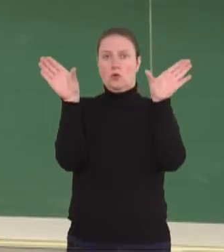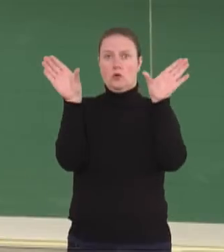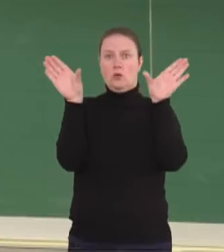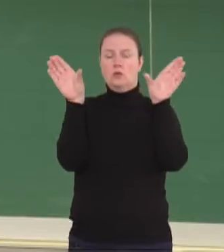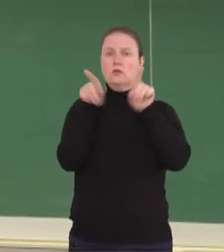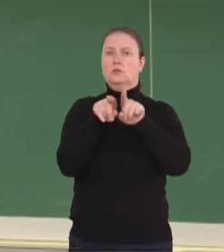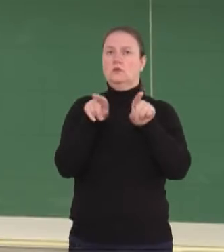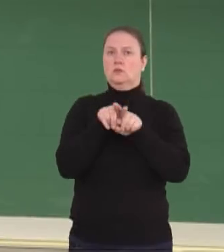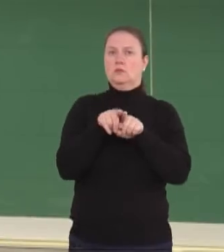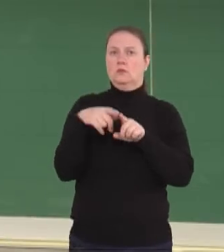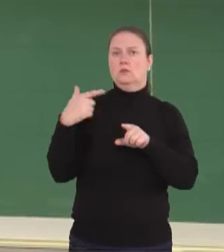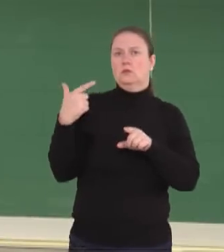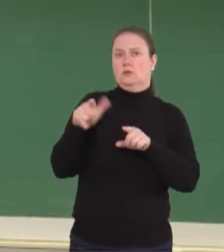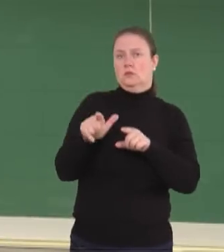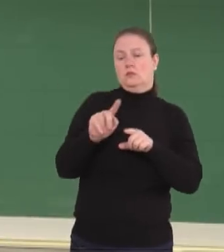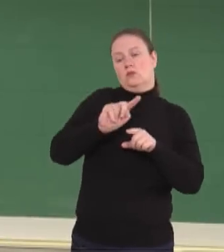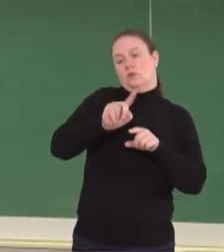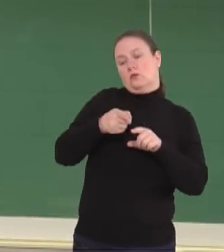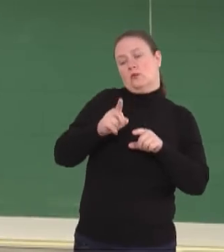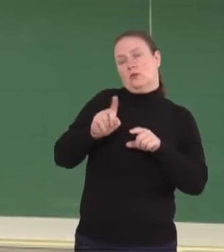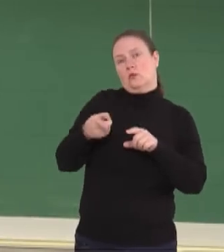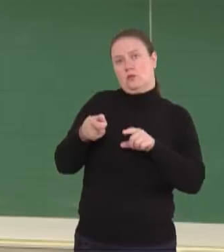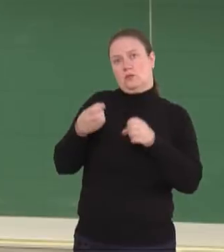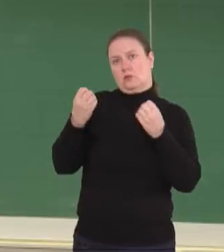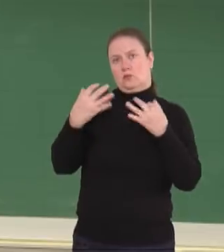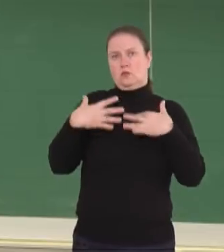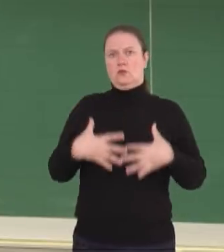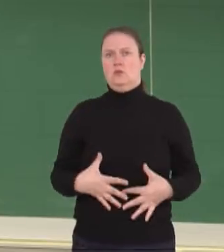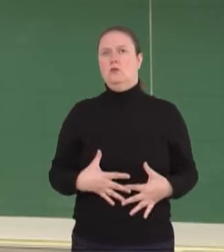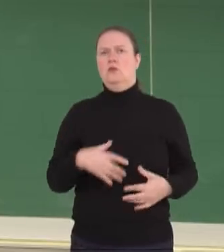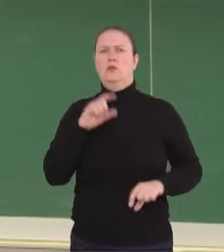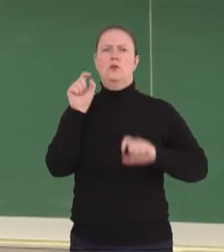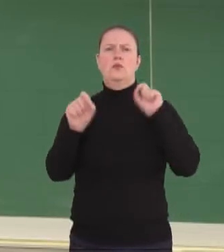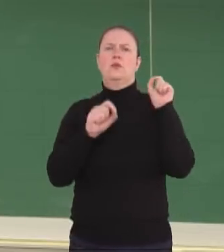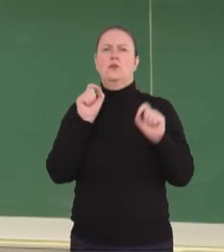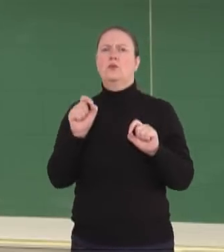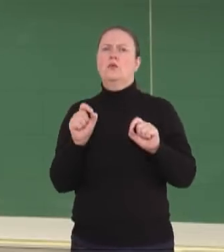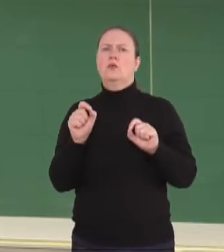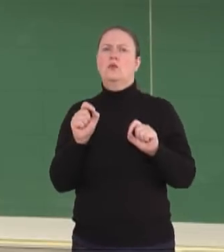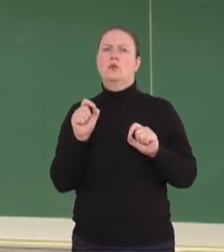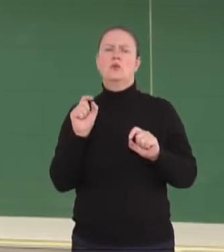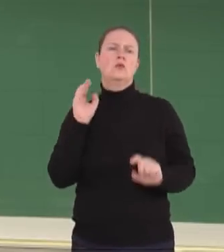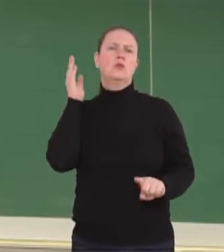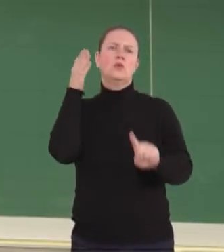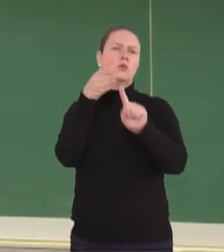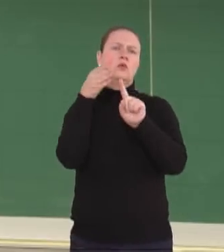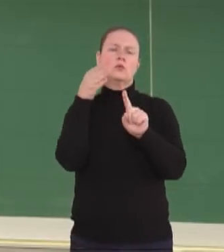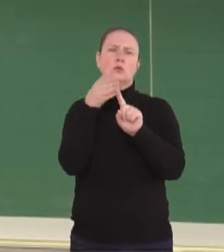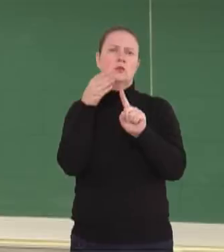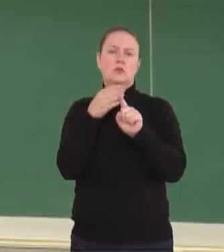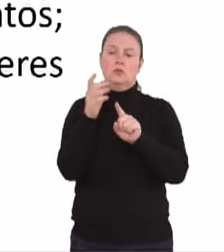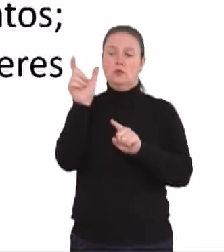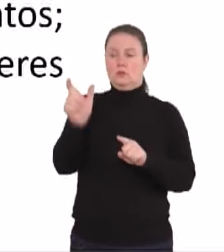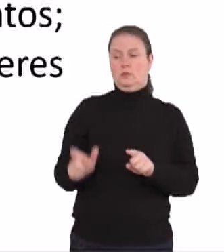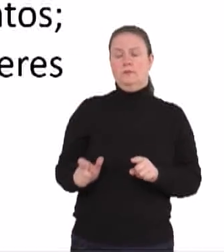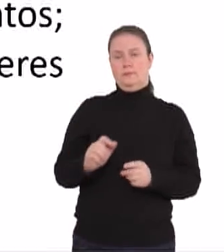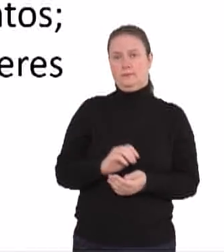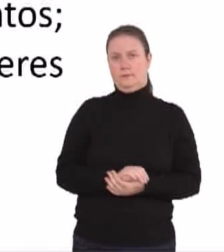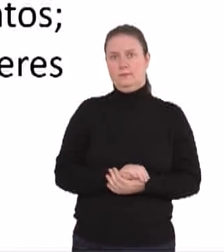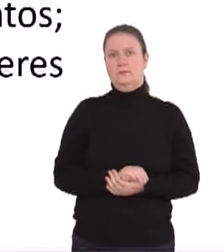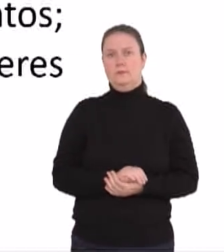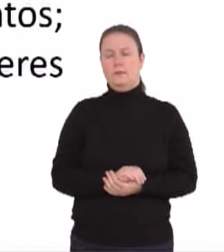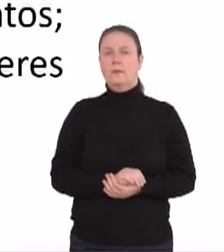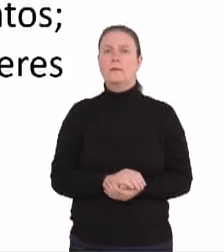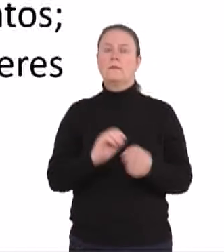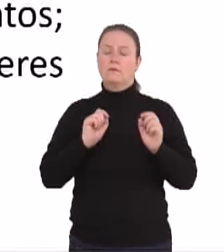Então, mais uma vez entre vírgulas para fazer uma explicação de qual era a função ocupada pelo personagem, né?